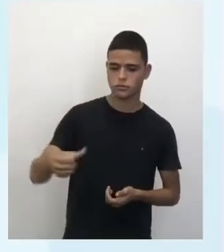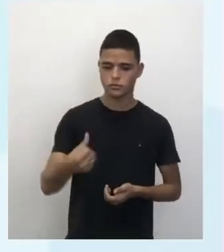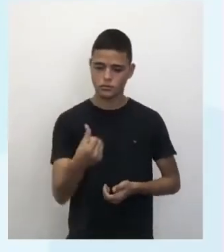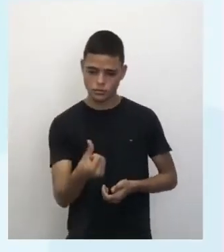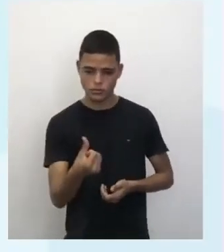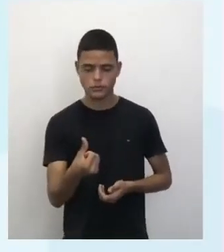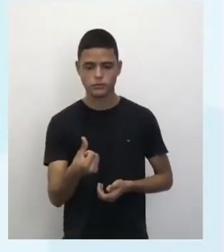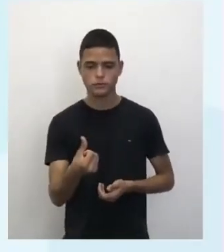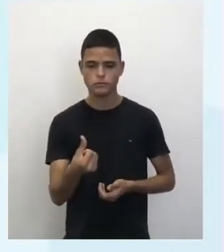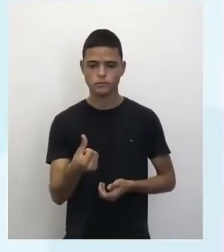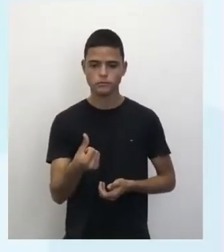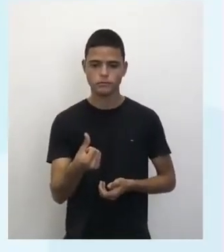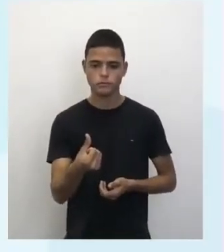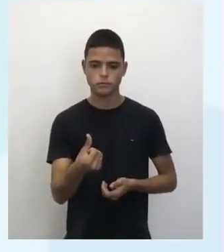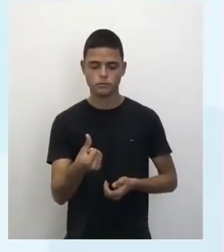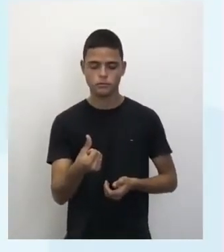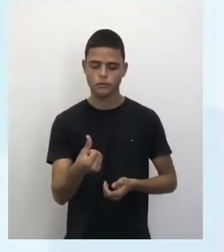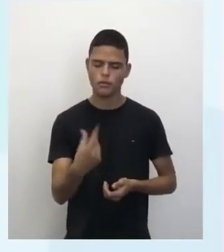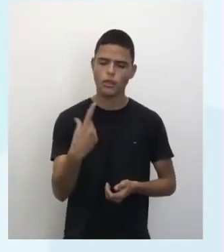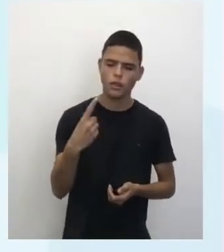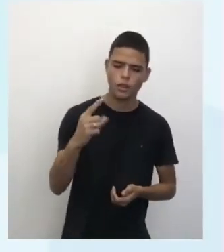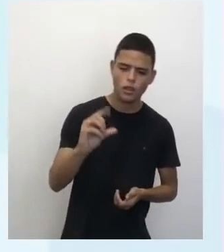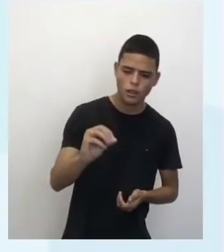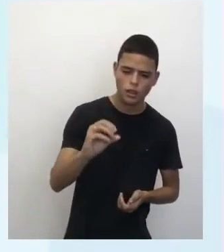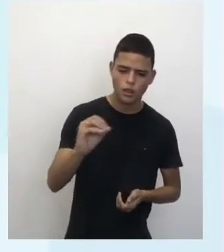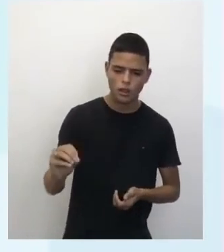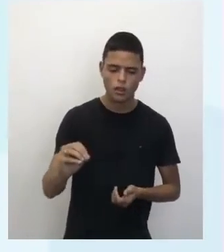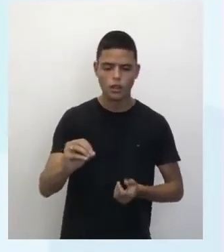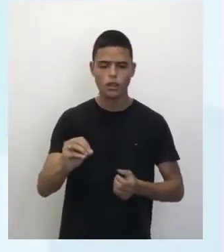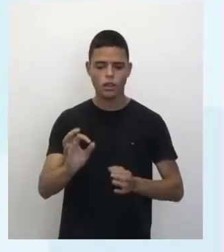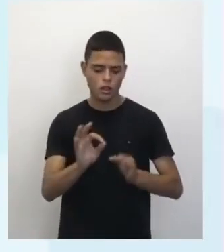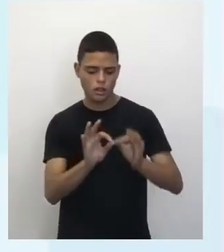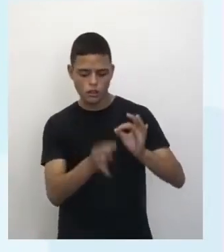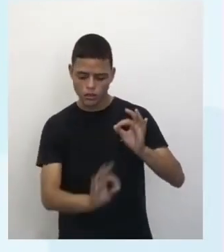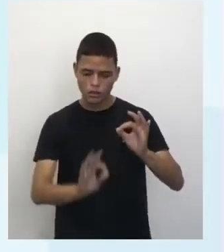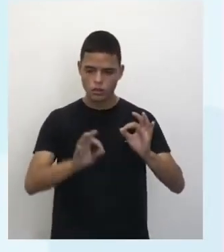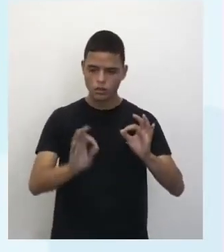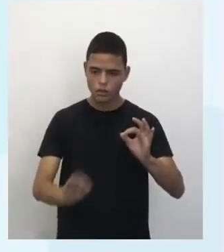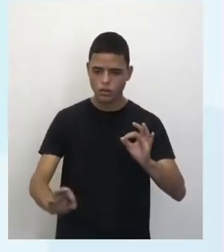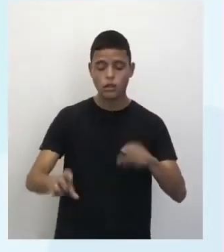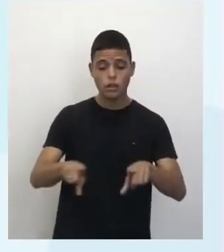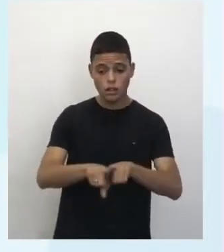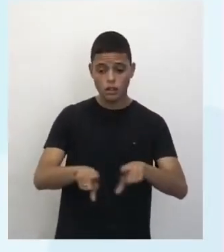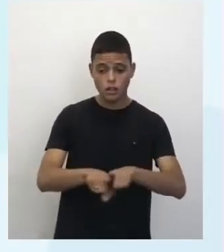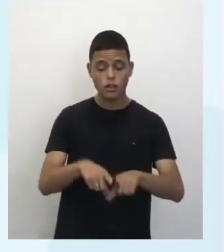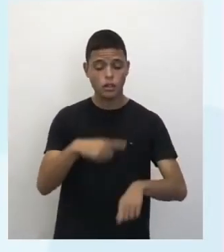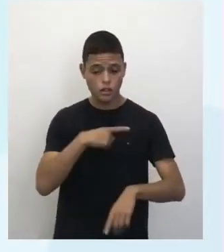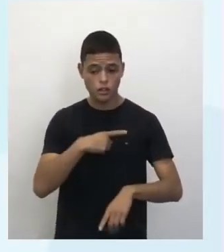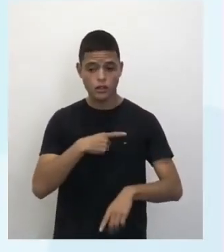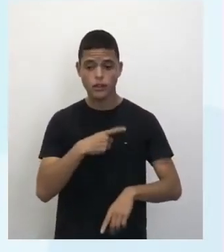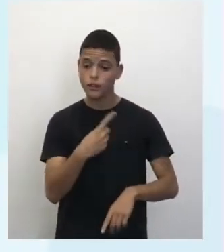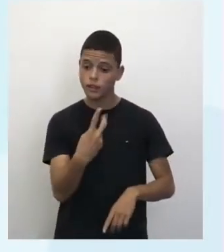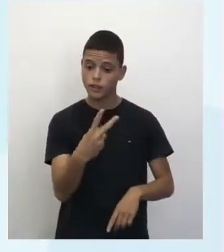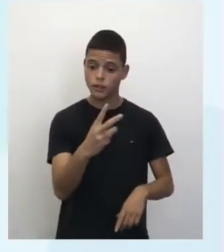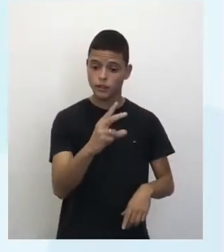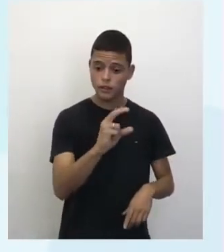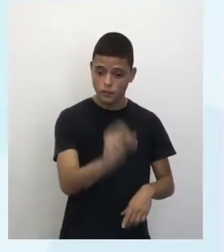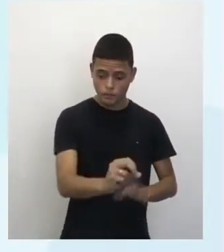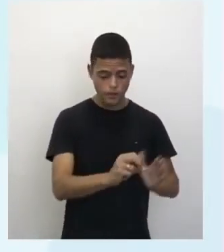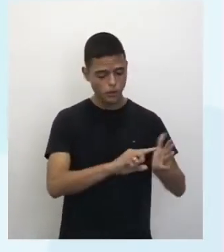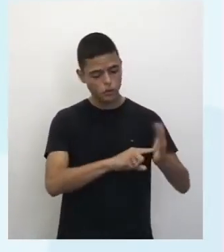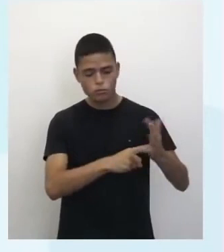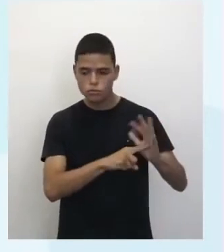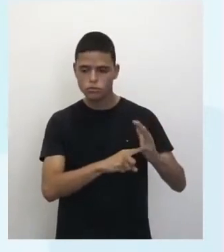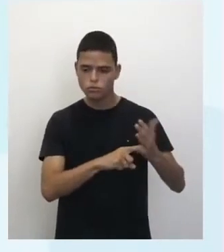aqui para um desnível de 100 metros, tá? E ela tem 20 geradores, tá? Então, para um gerador, você